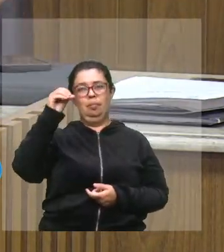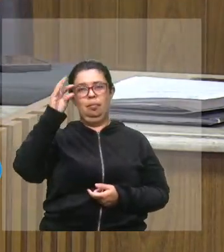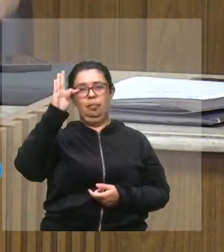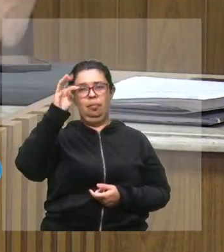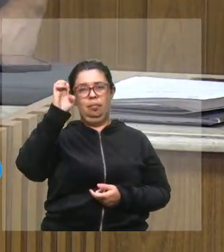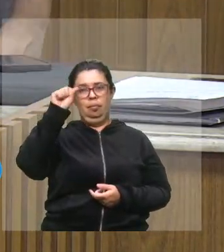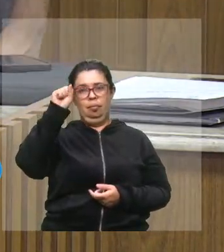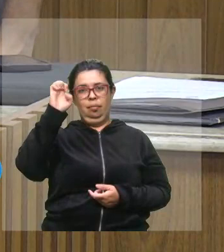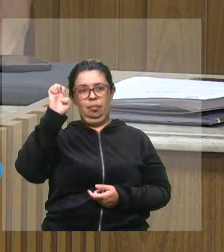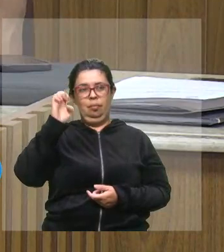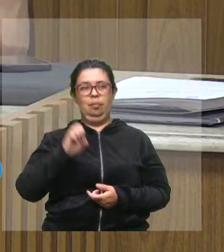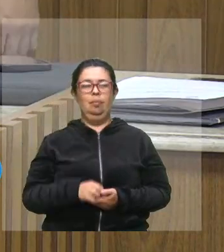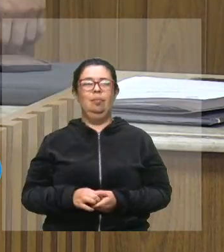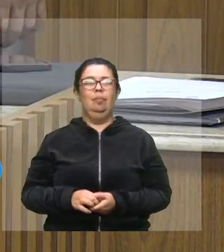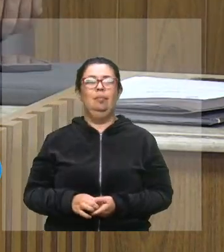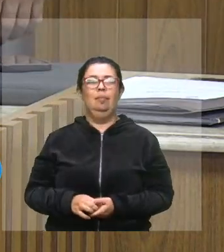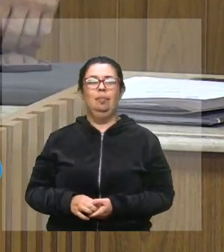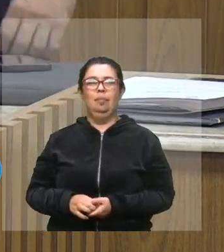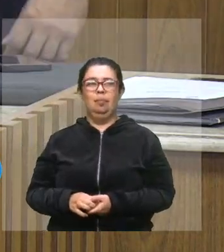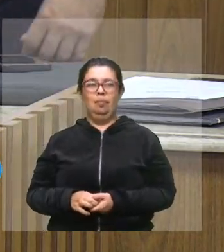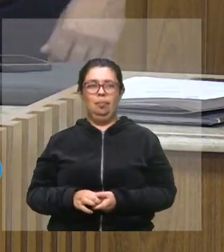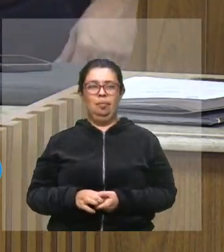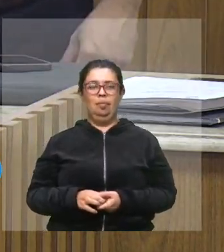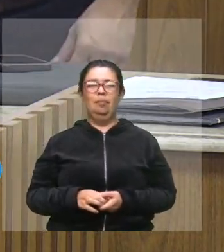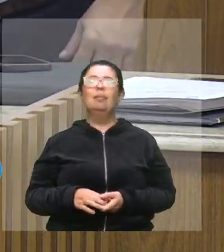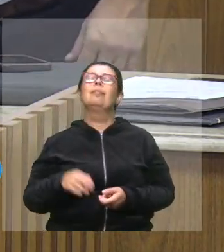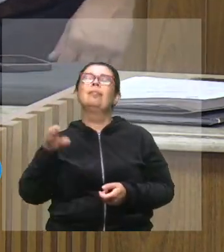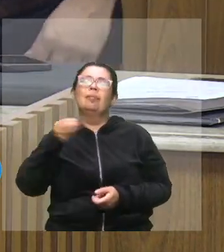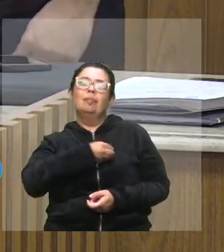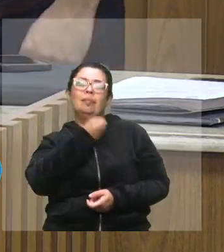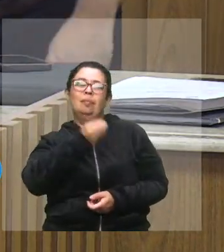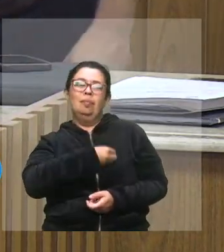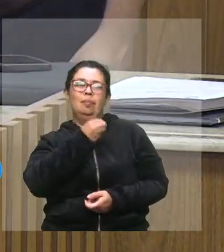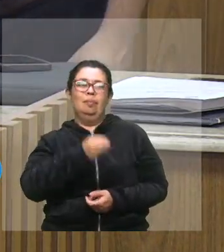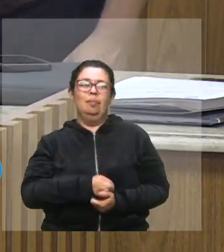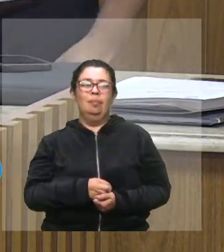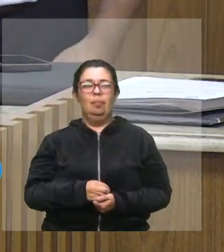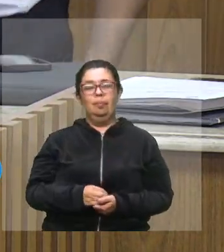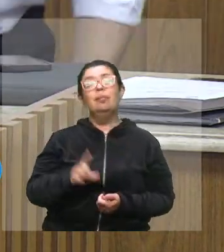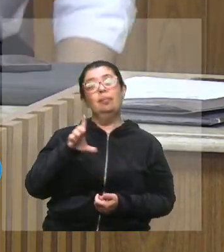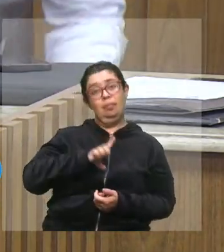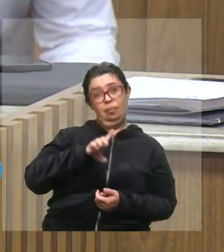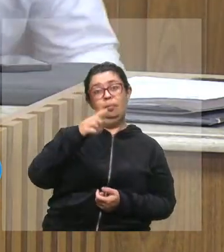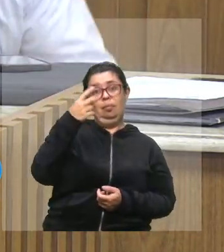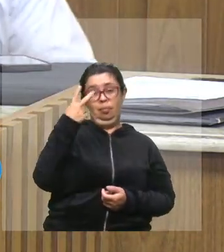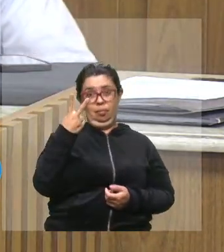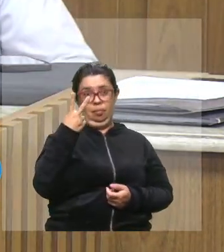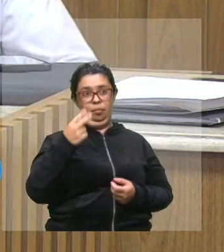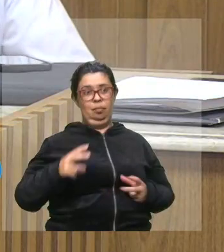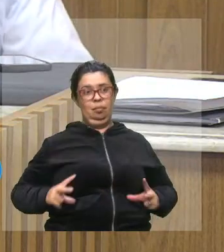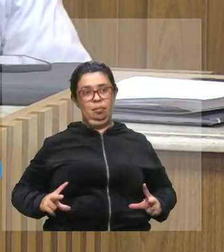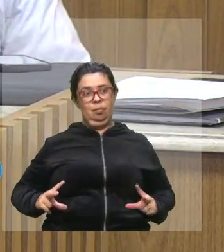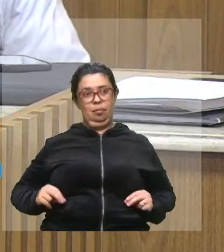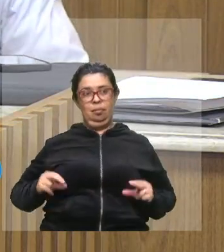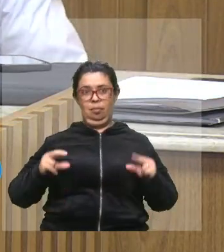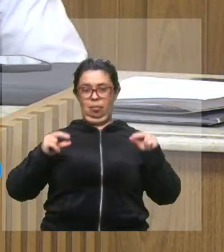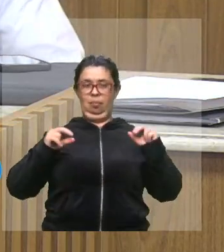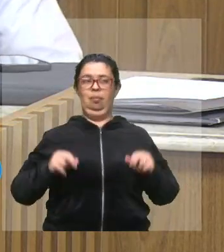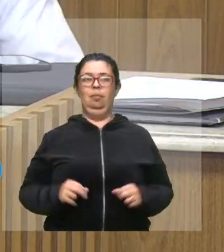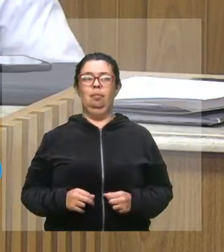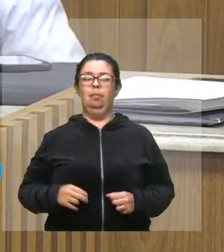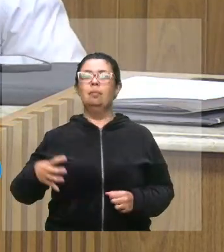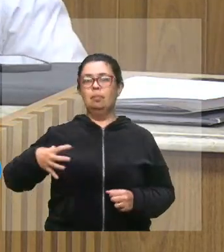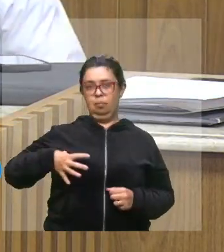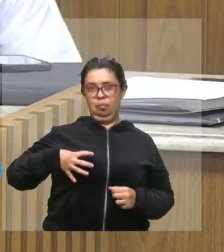já, nesses percorrer da vida, dois cânceres, dois carcinomas, um na